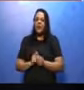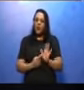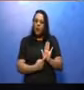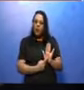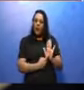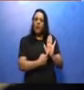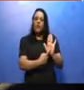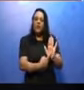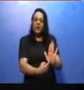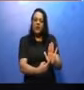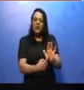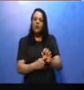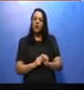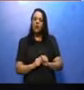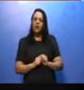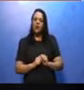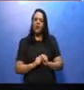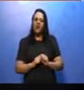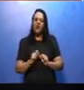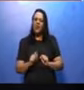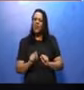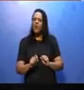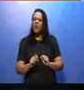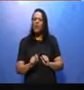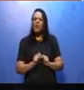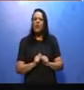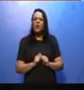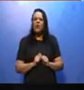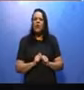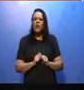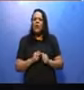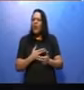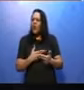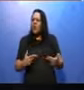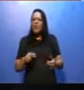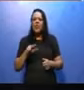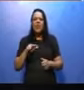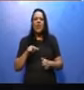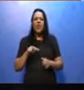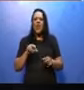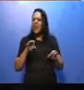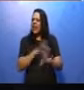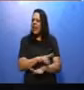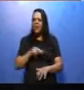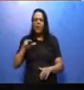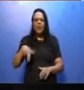para vocês o que é um adjetivo. Porque interminável, o que é interminável? Está